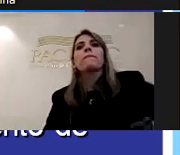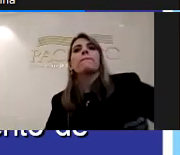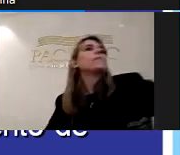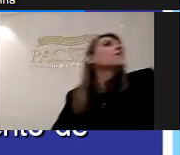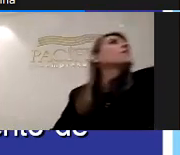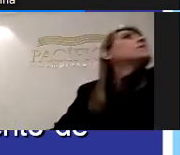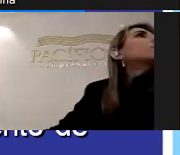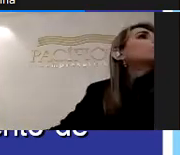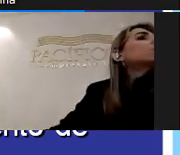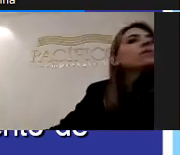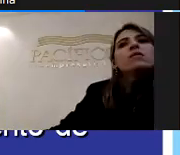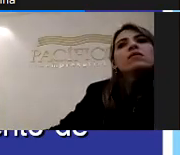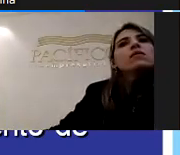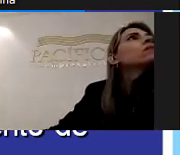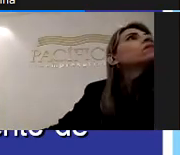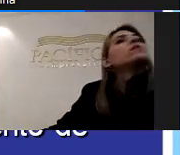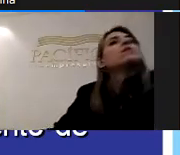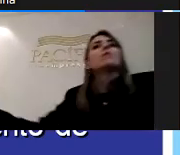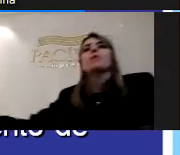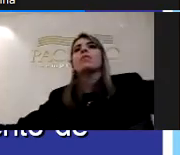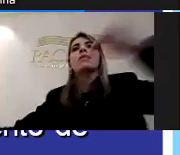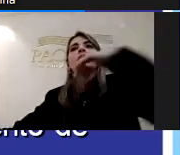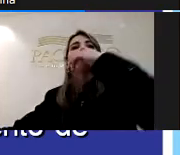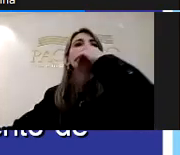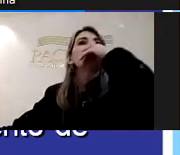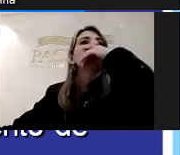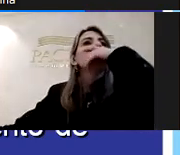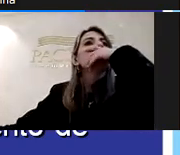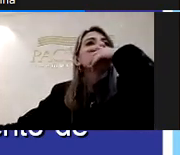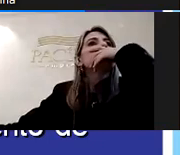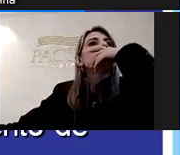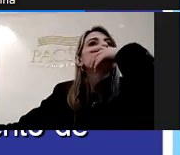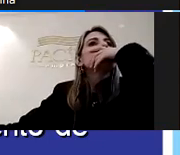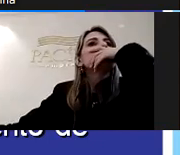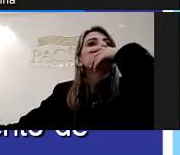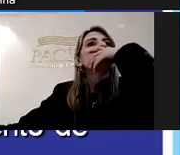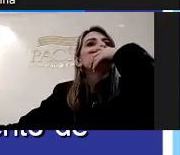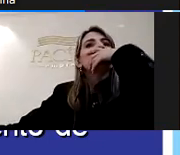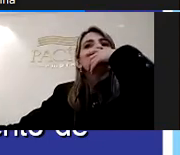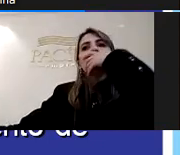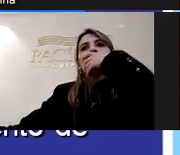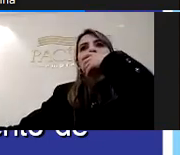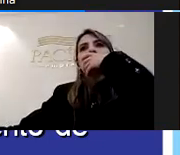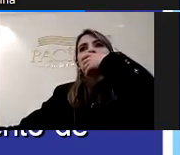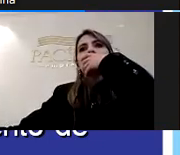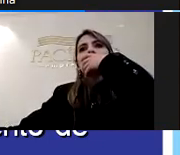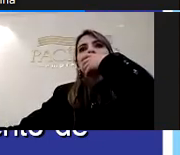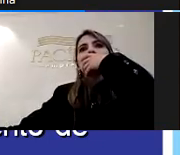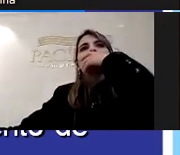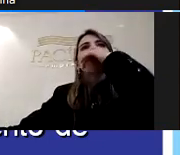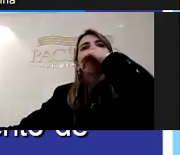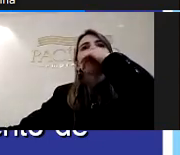sexo. Ao tentar o ato sexual, forte sentimento de culpa diante de Deus, sentimento que